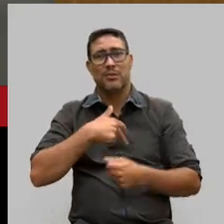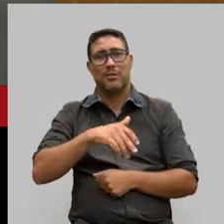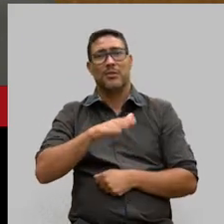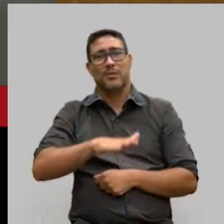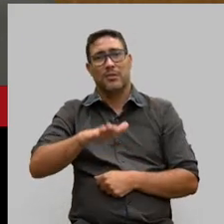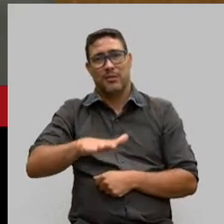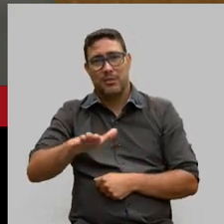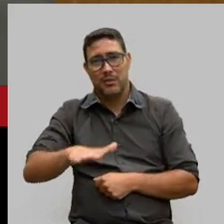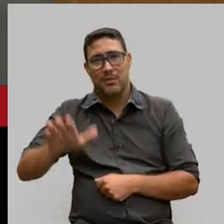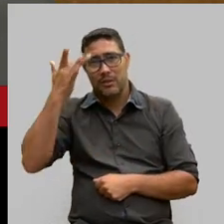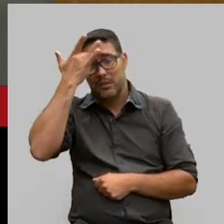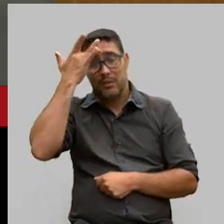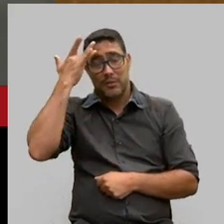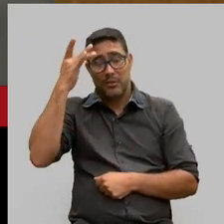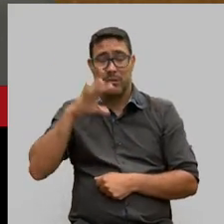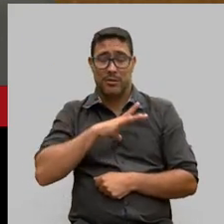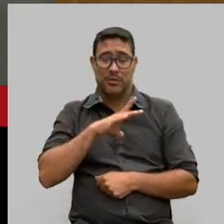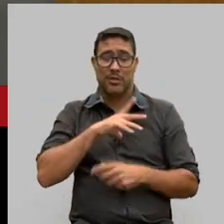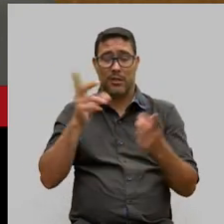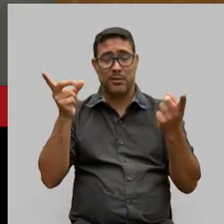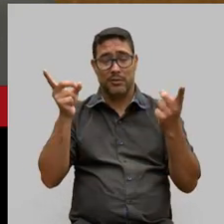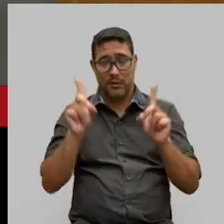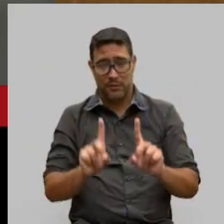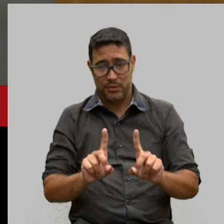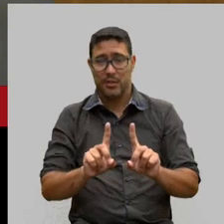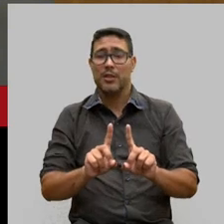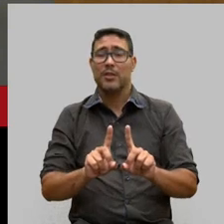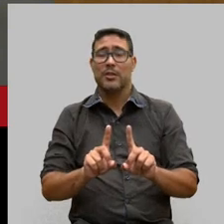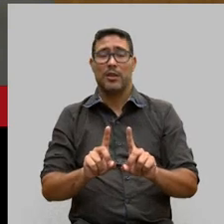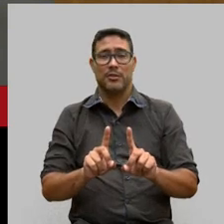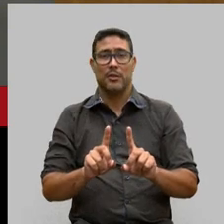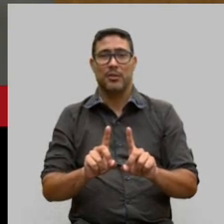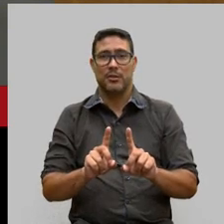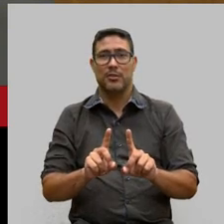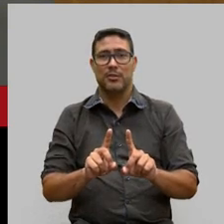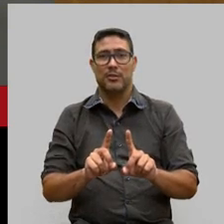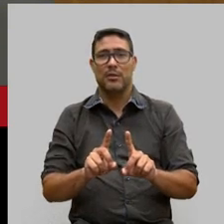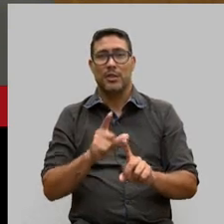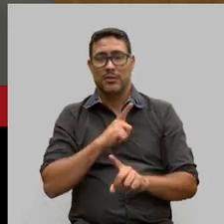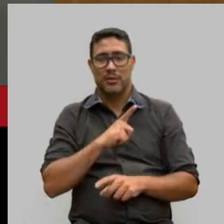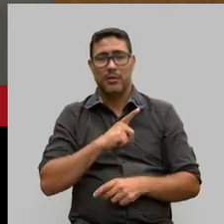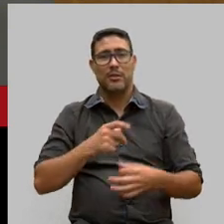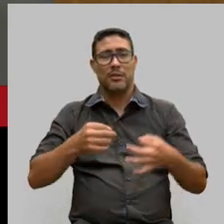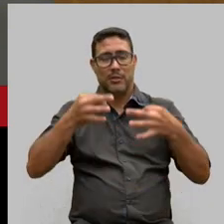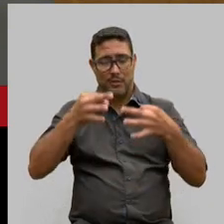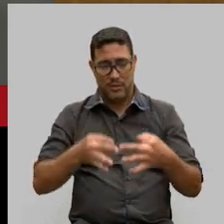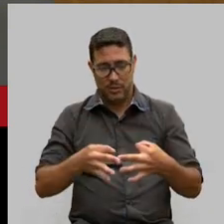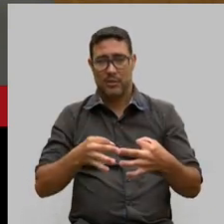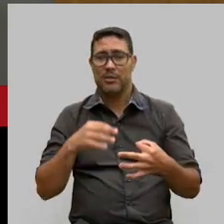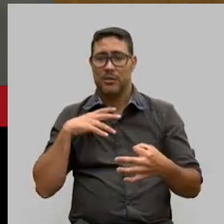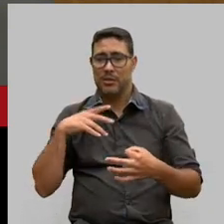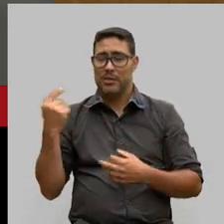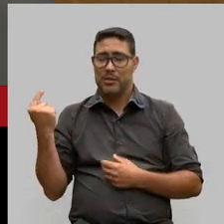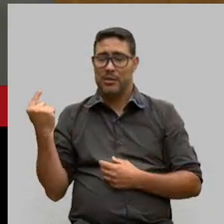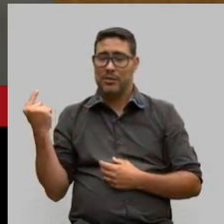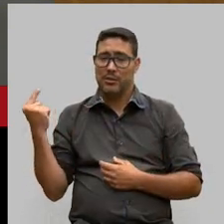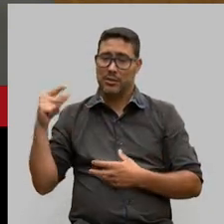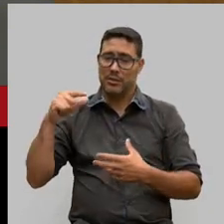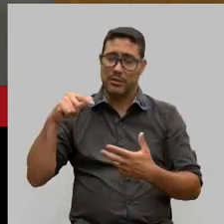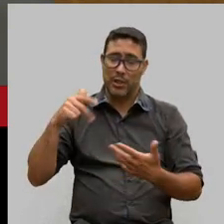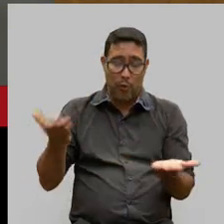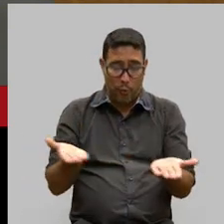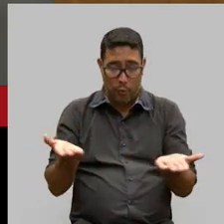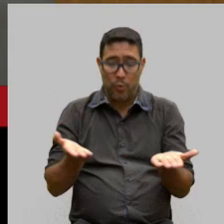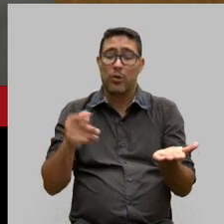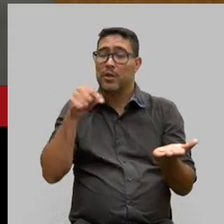com as pessoas que TM deficiências é muito grande eu tenho certeza que trazer para essa casa a casa do povo e